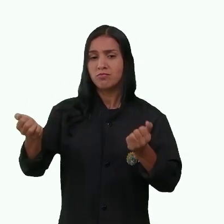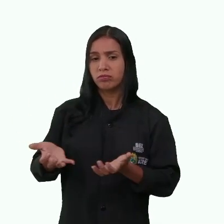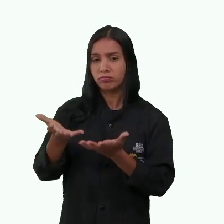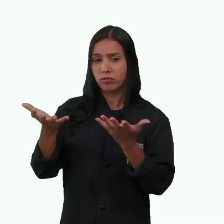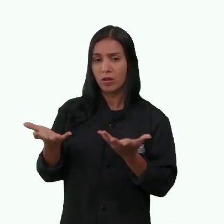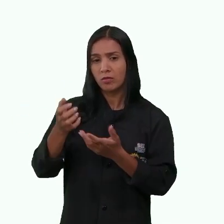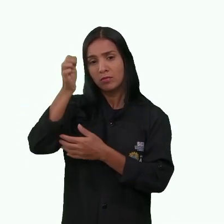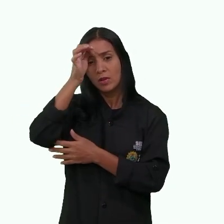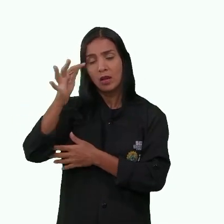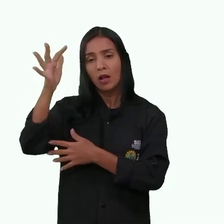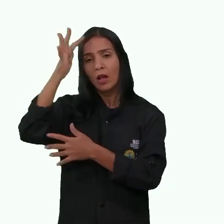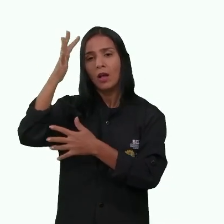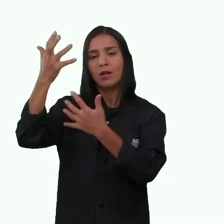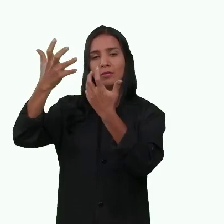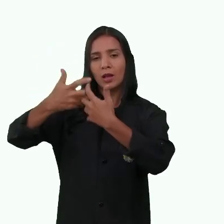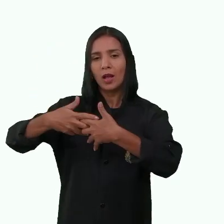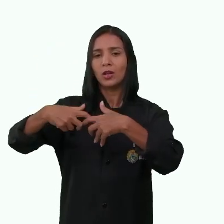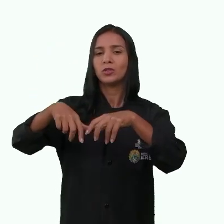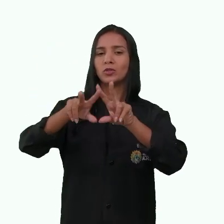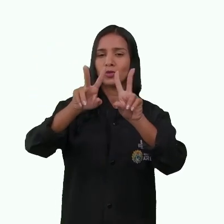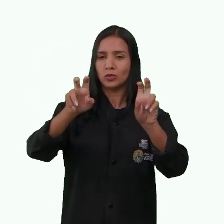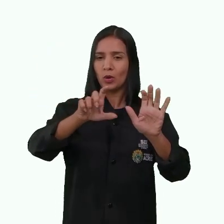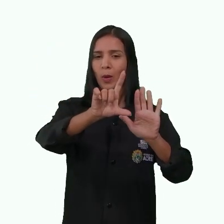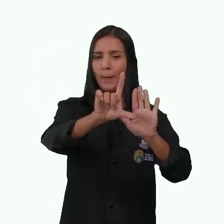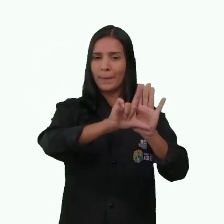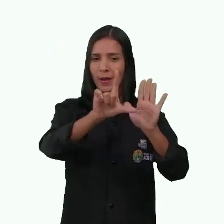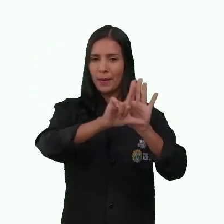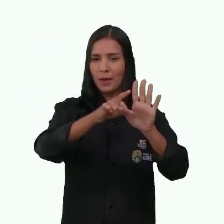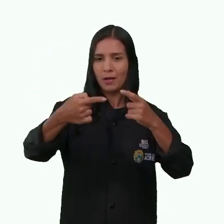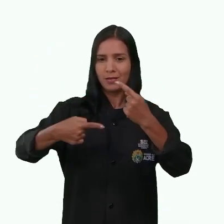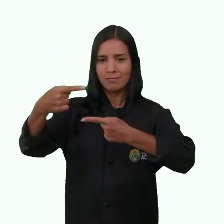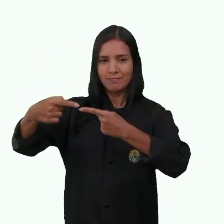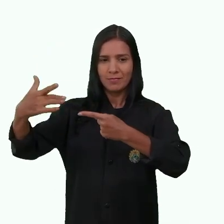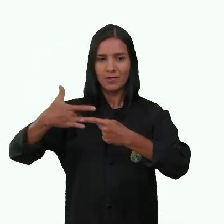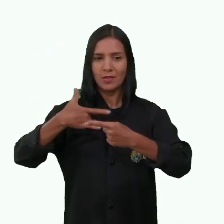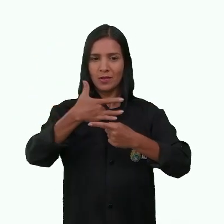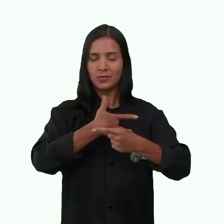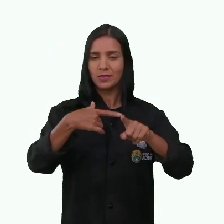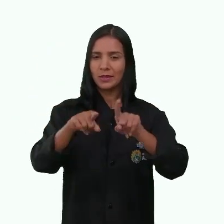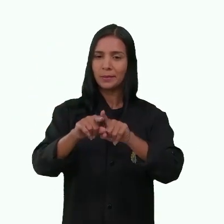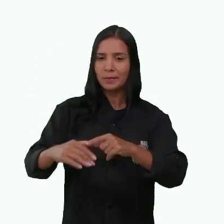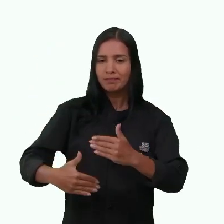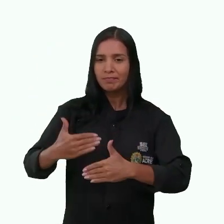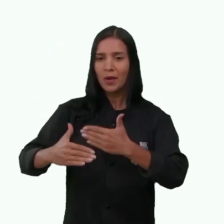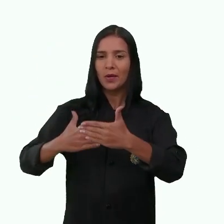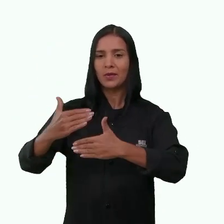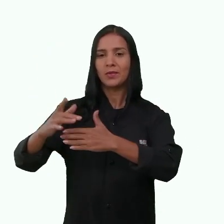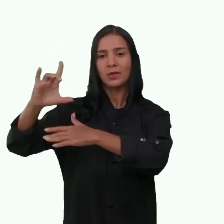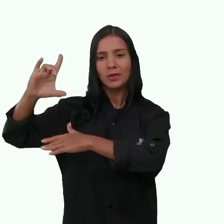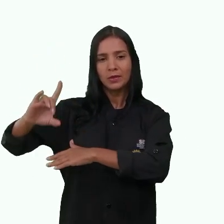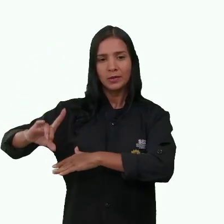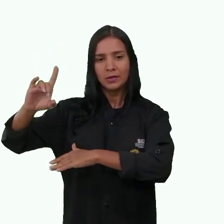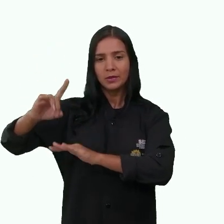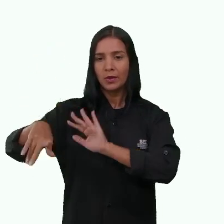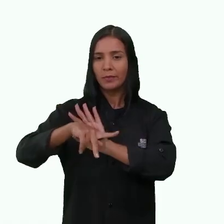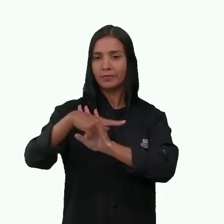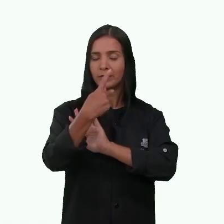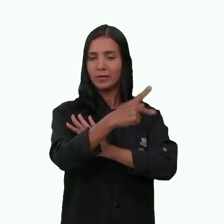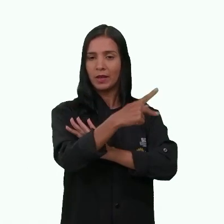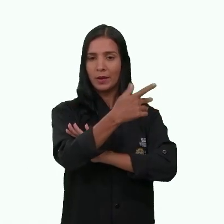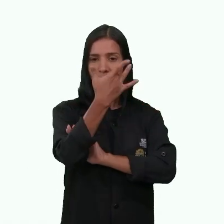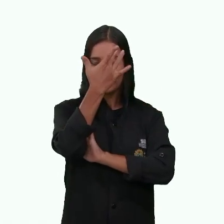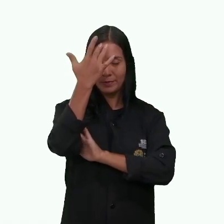de saúde e evolução dos direitos do paciente, mostrando que a ética e